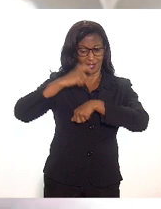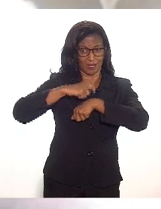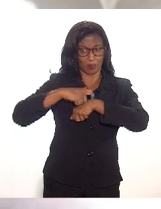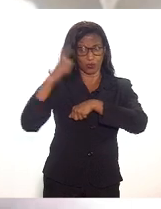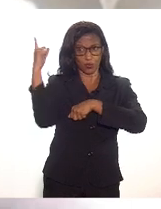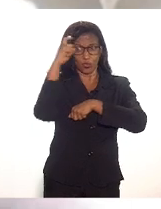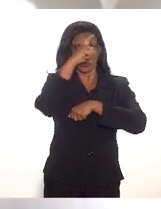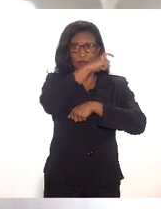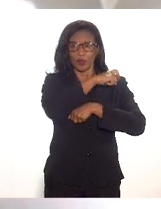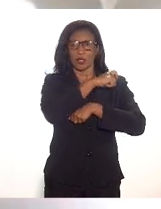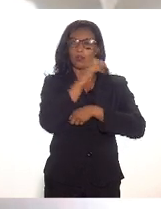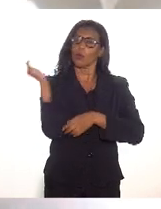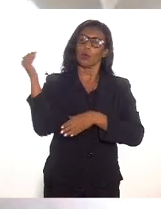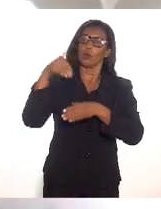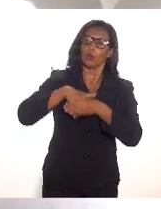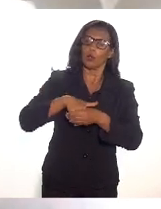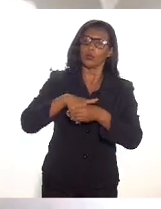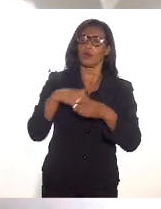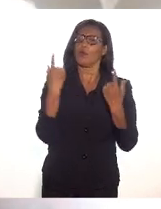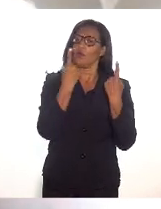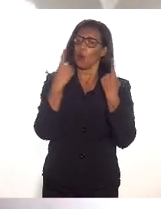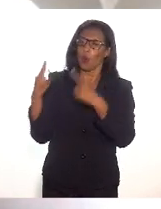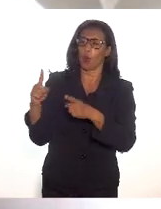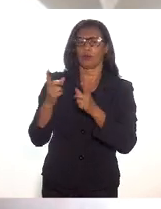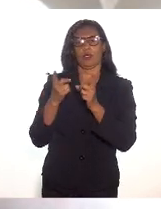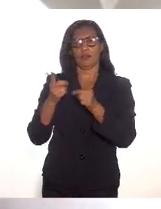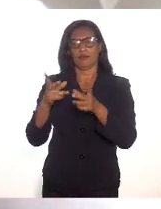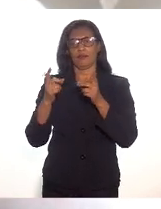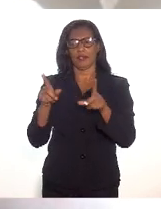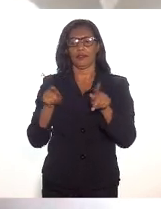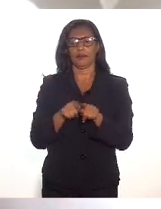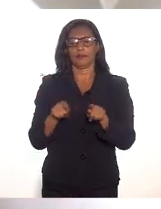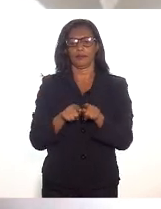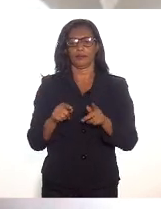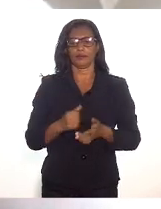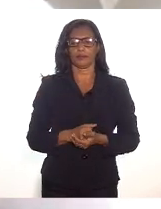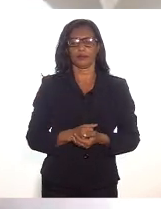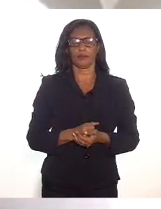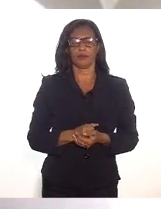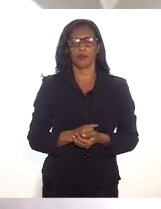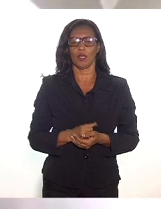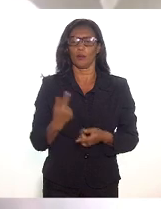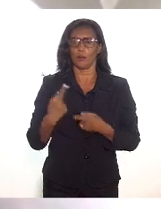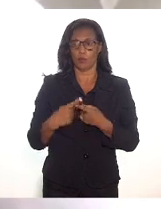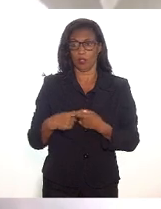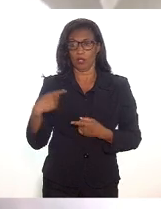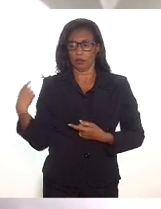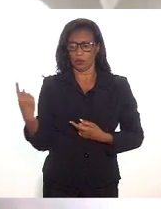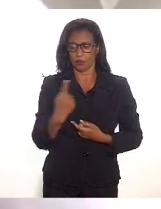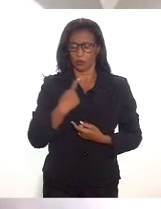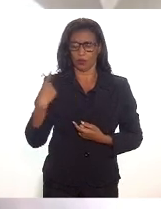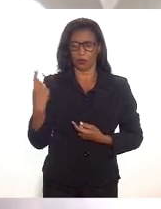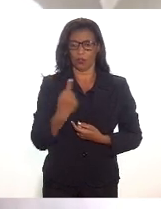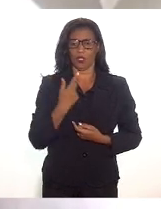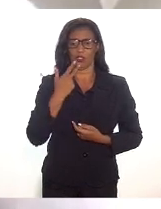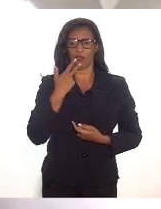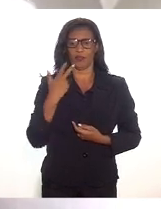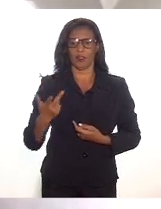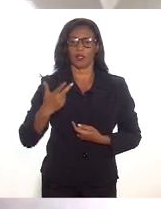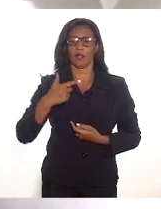difícil, o nosso voto foi contra a privatização da SEDAI, porque nós dizíamos que no ano